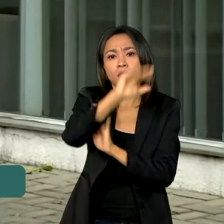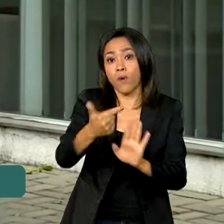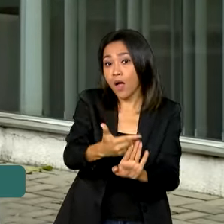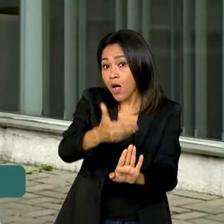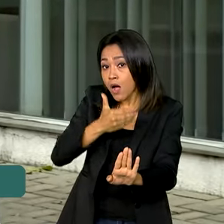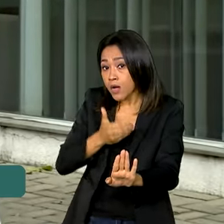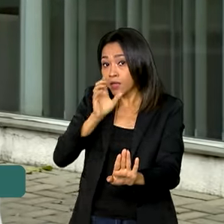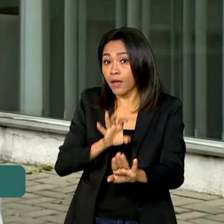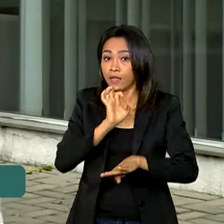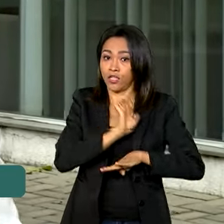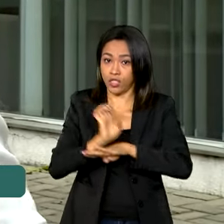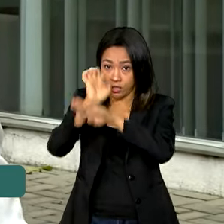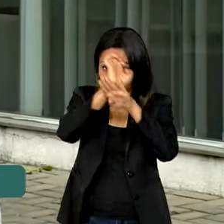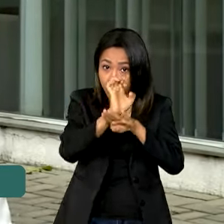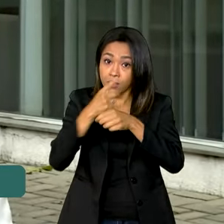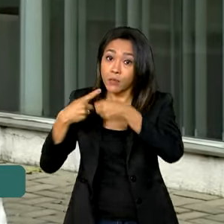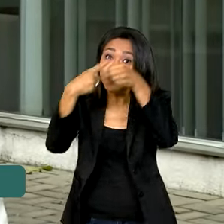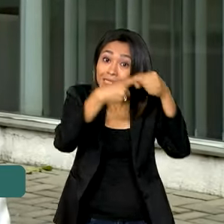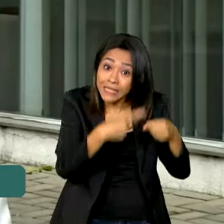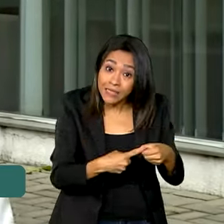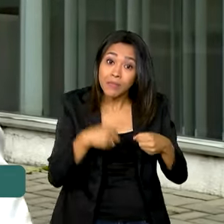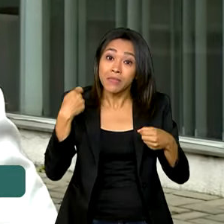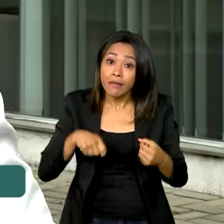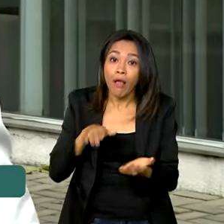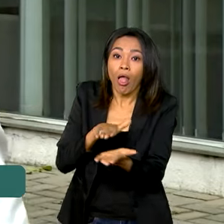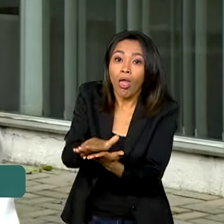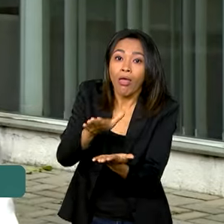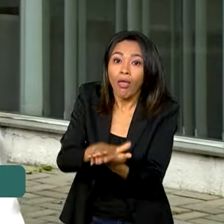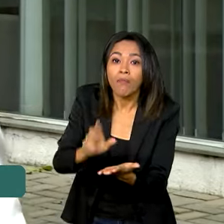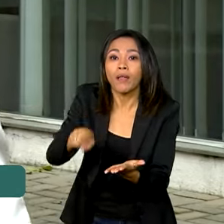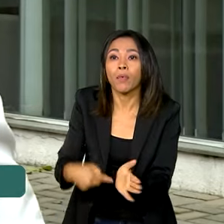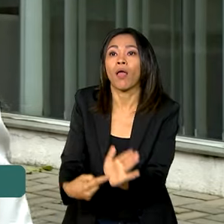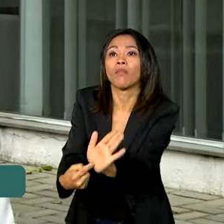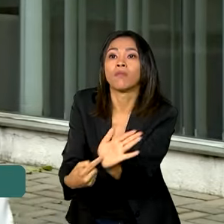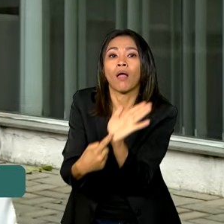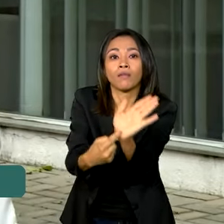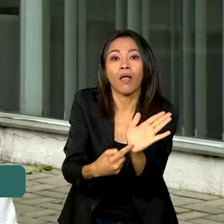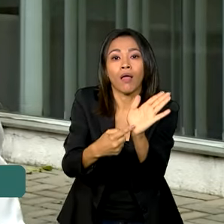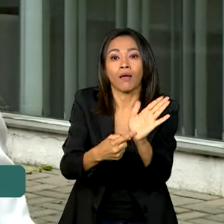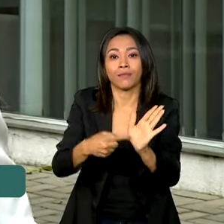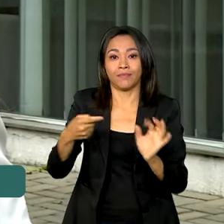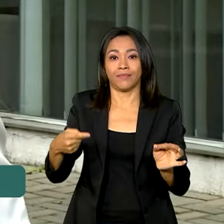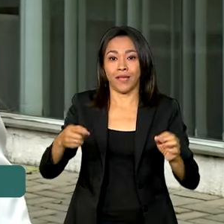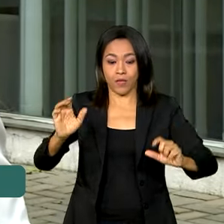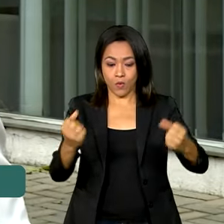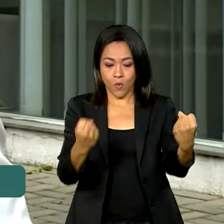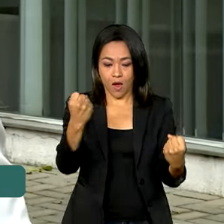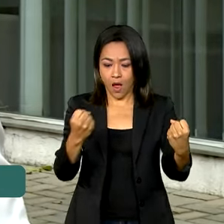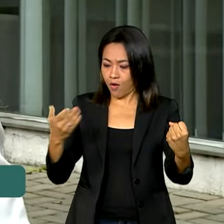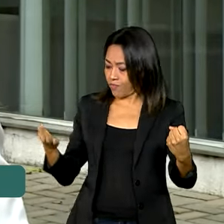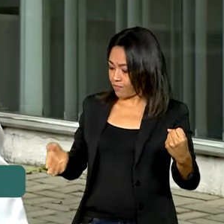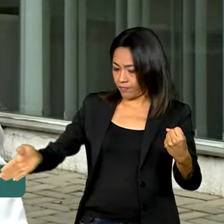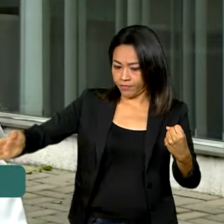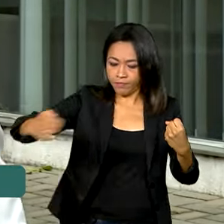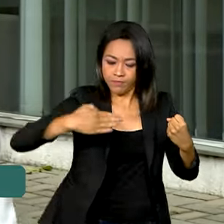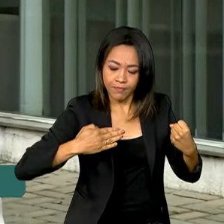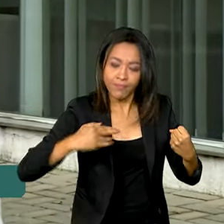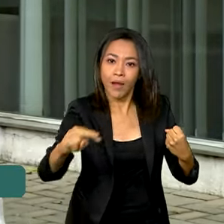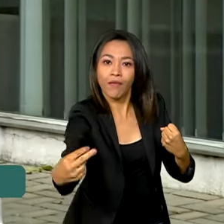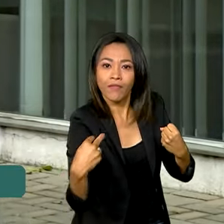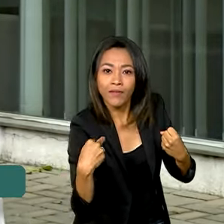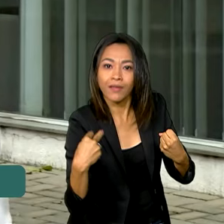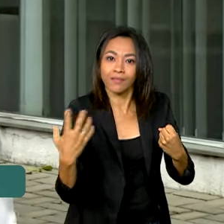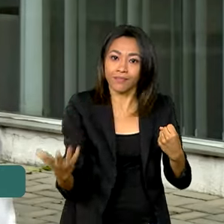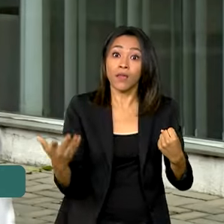via estados e municípios e precisava ser impressa para exibição no painel do veículo. O novo modelo deverá beneficiar mais